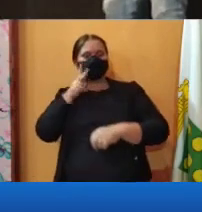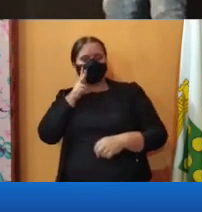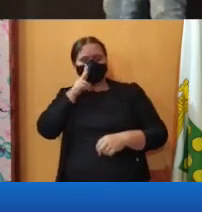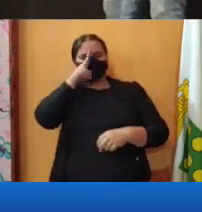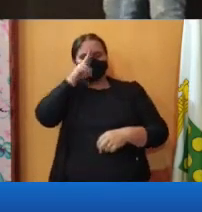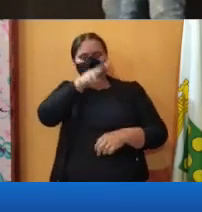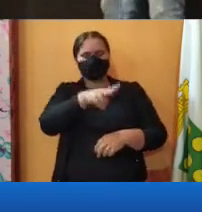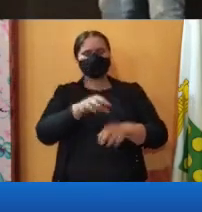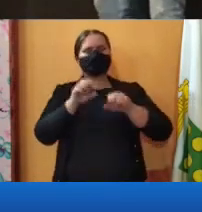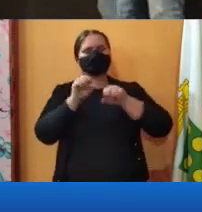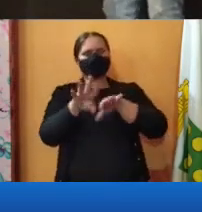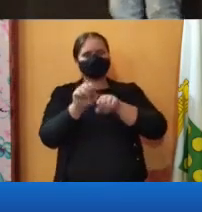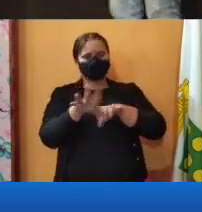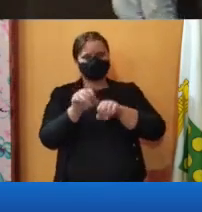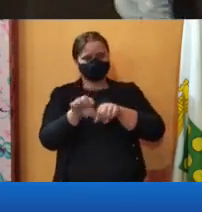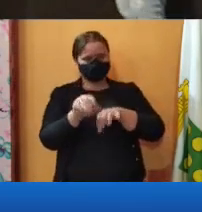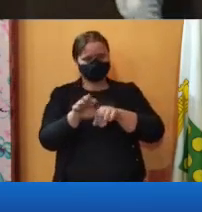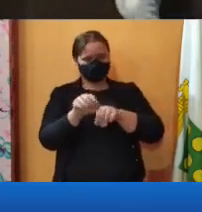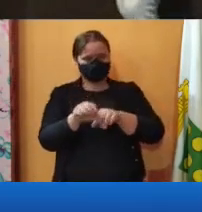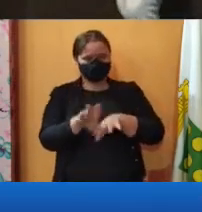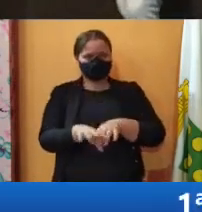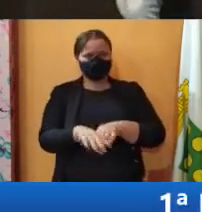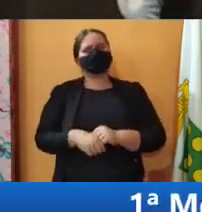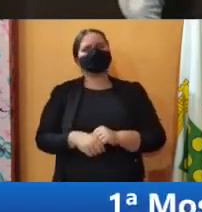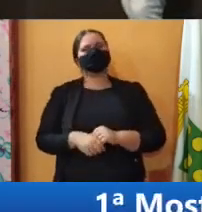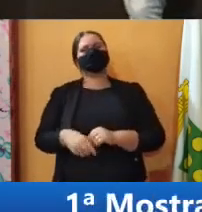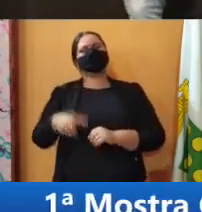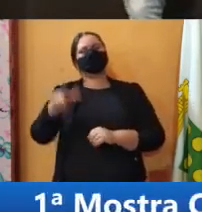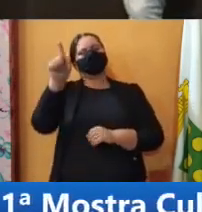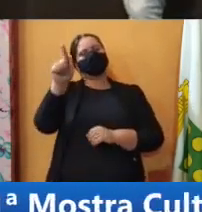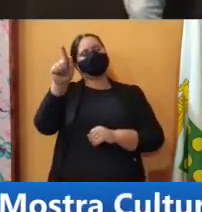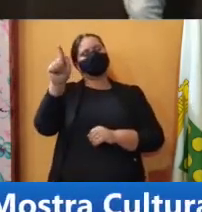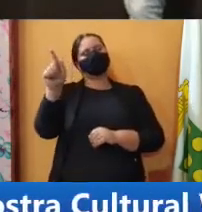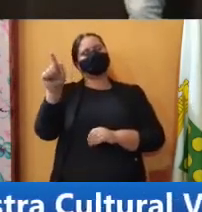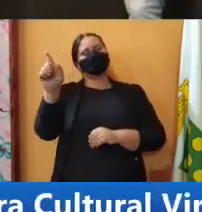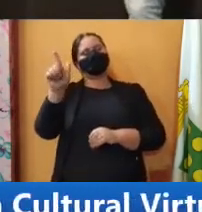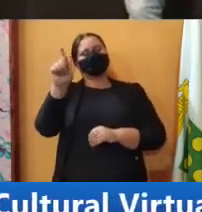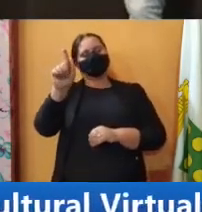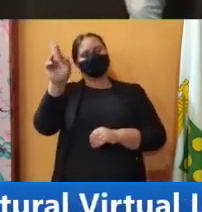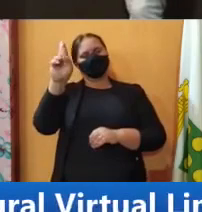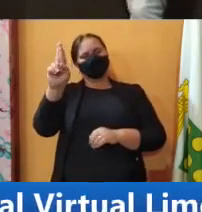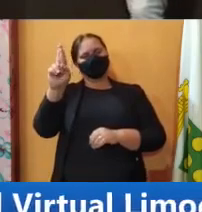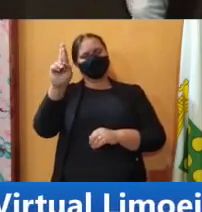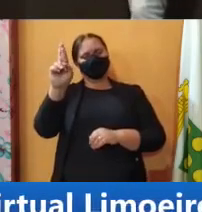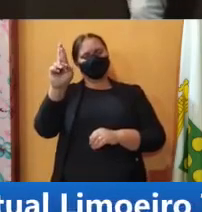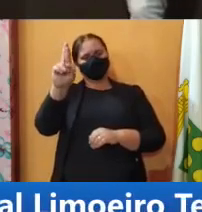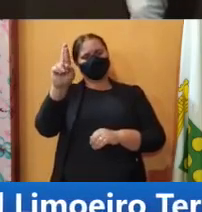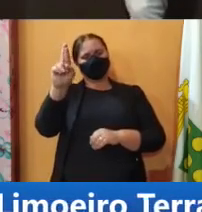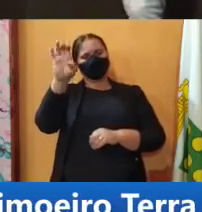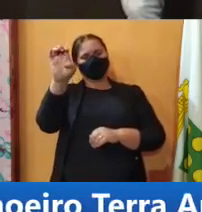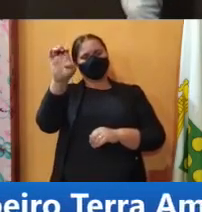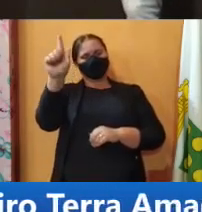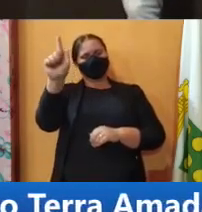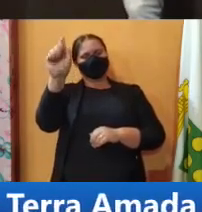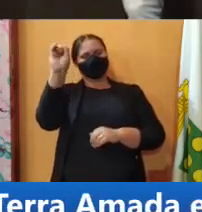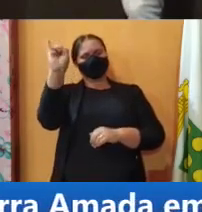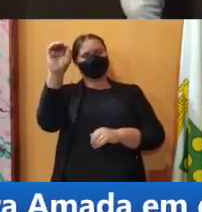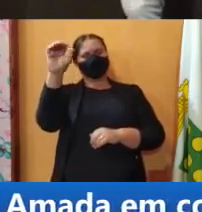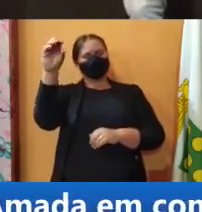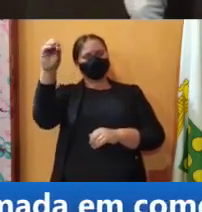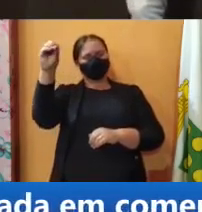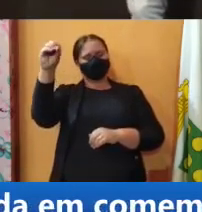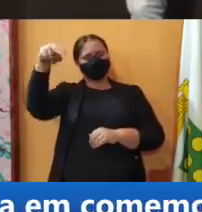da educação, é regional, o Fernando sabe disso, está aqui um companheiro que tem tradição, história, a vida toda na